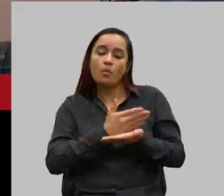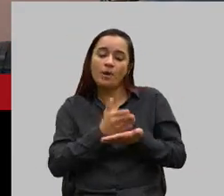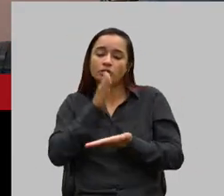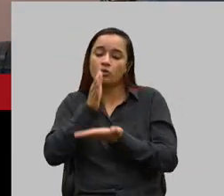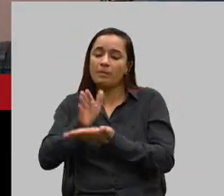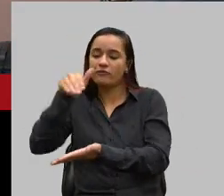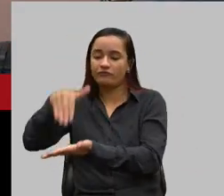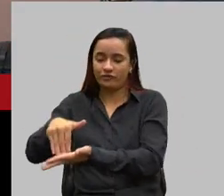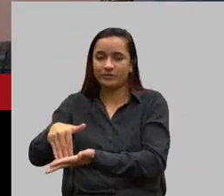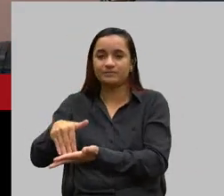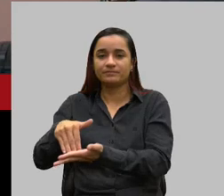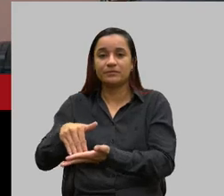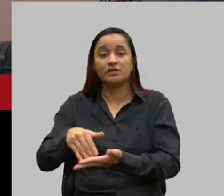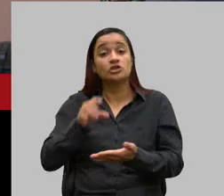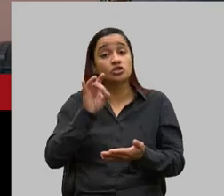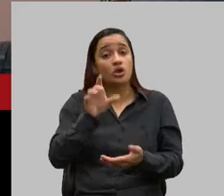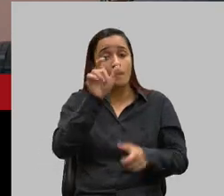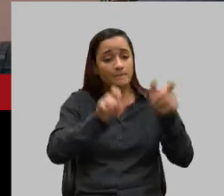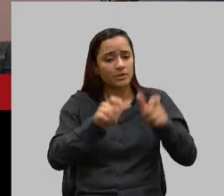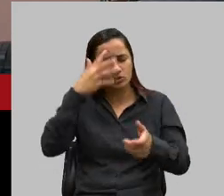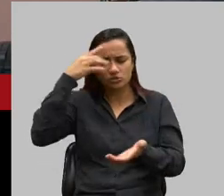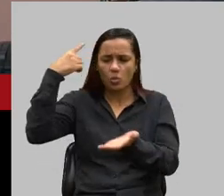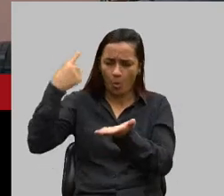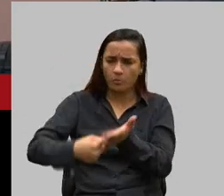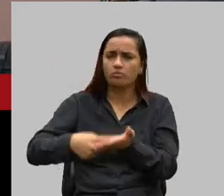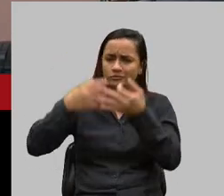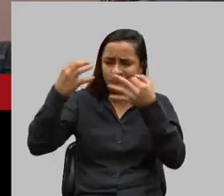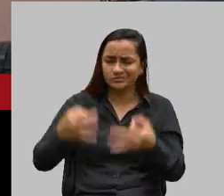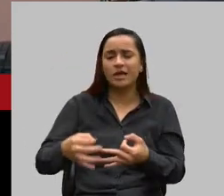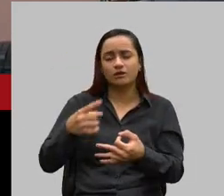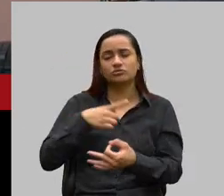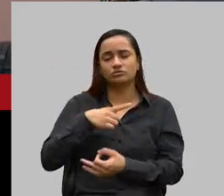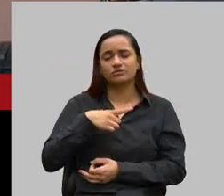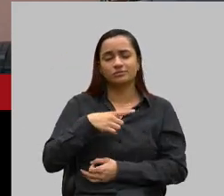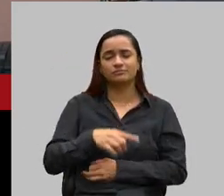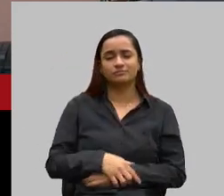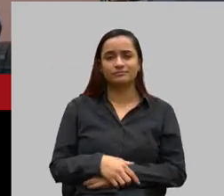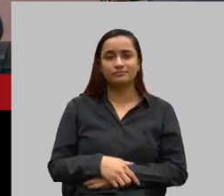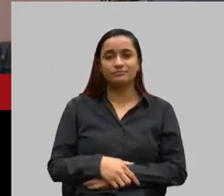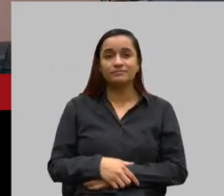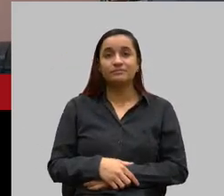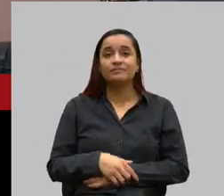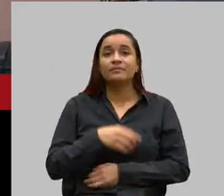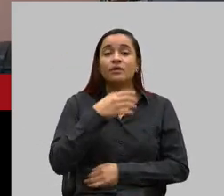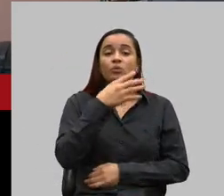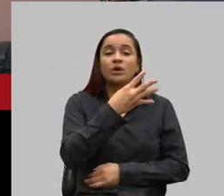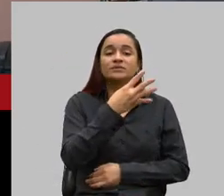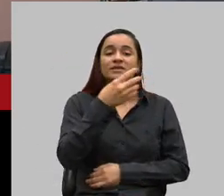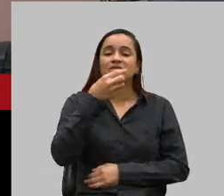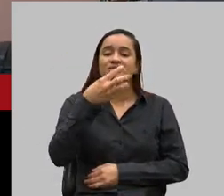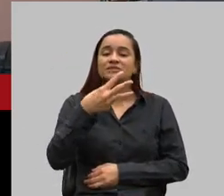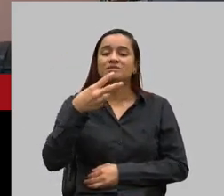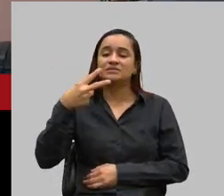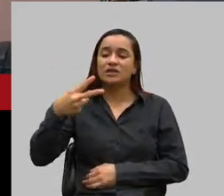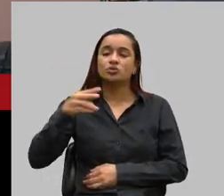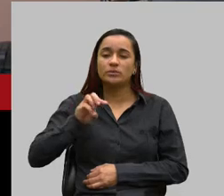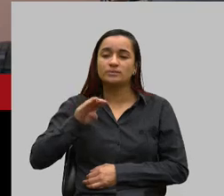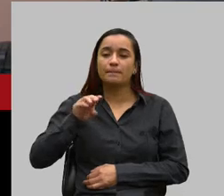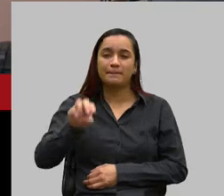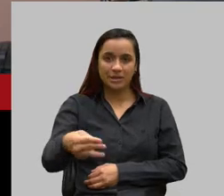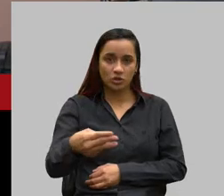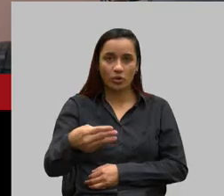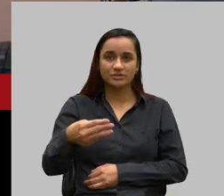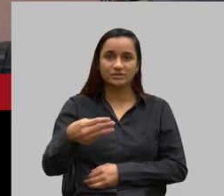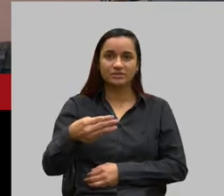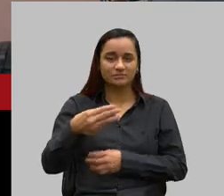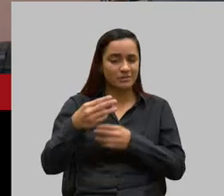honestos comprometidos com o cidadão e 432 bilhões entrou mais um